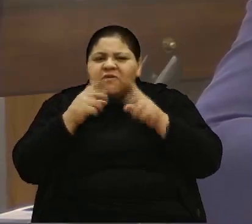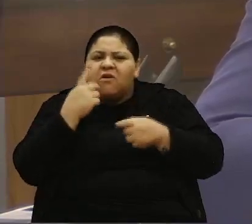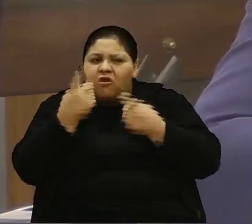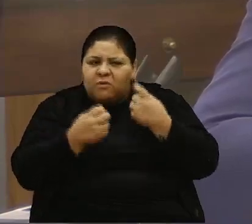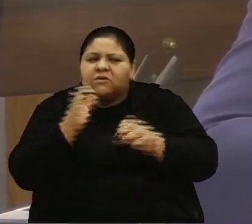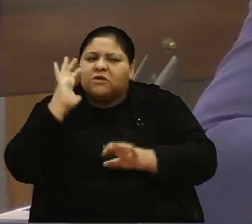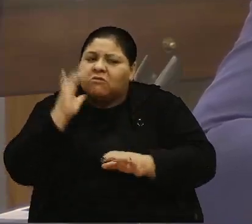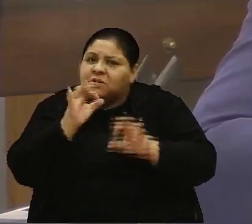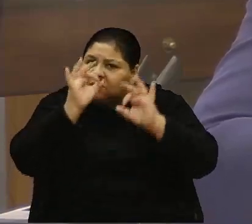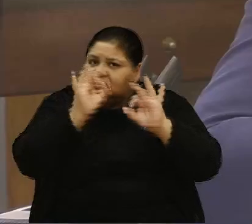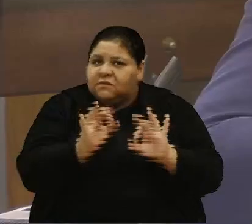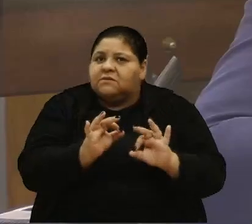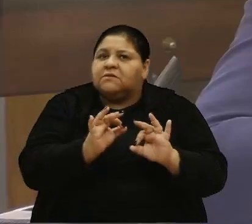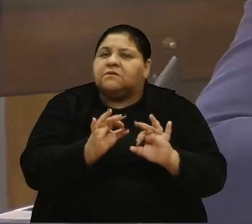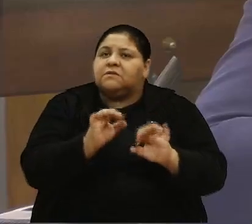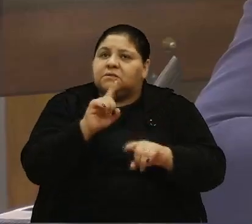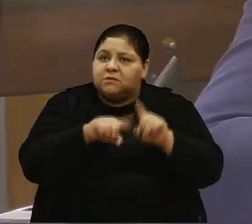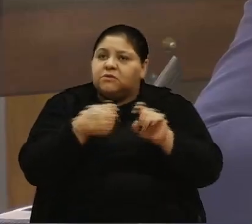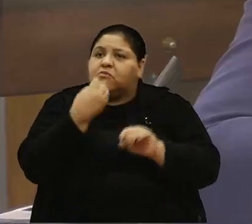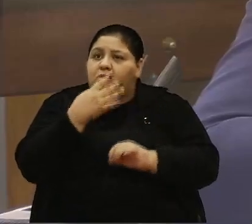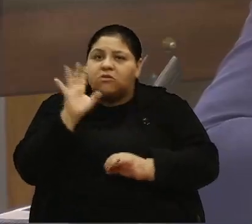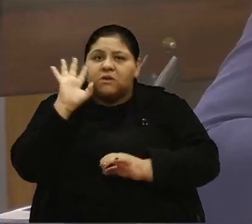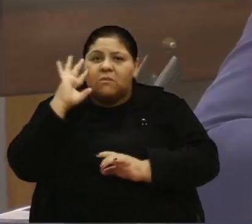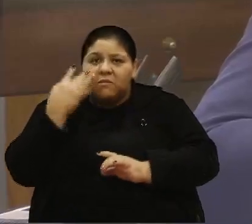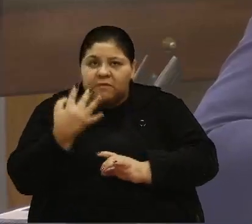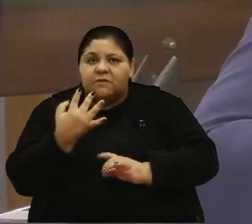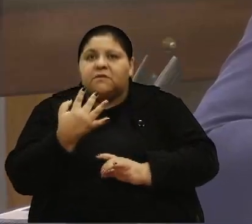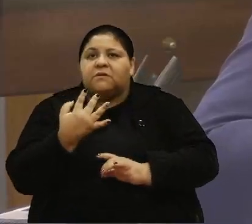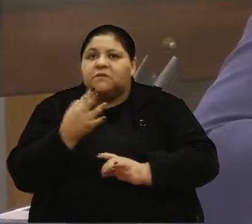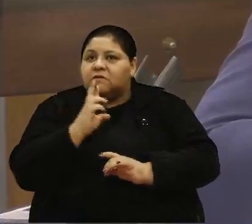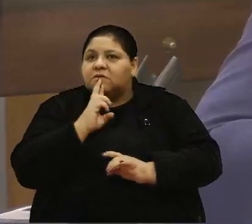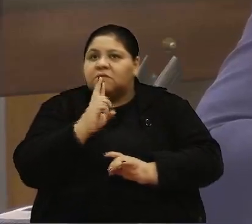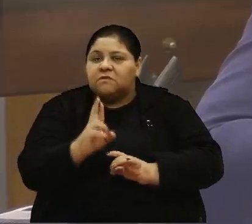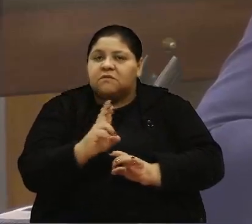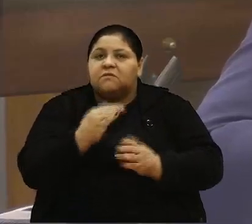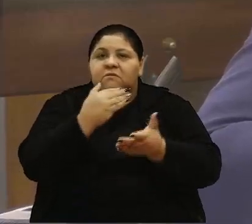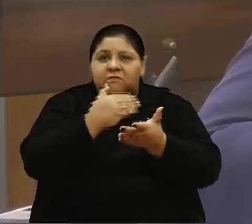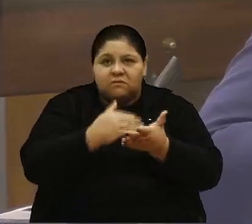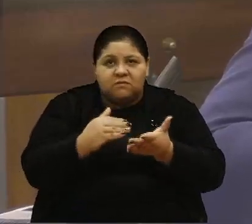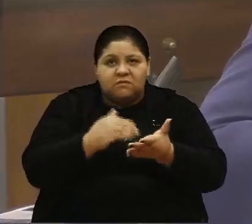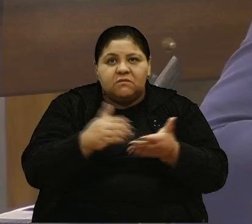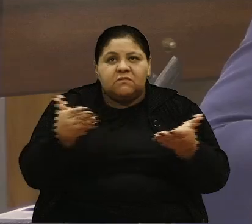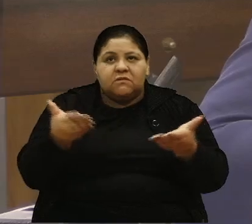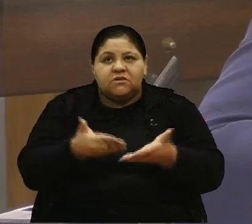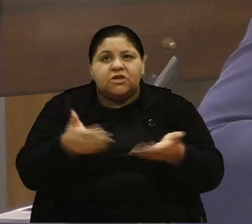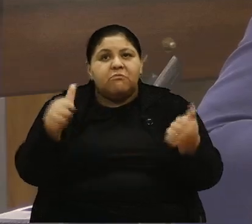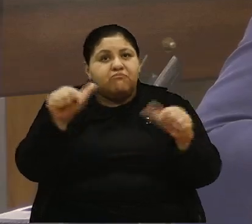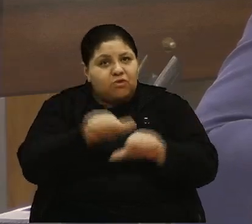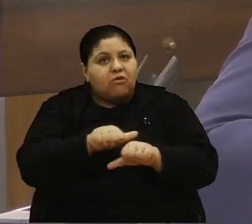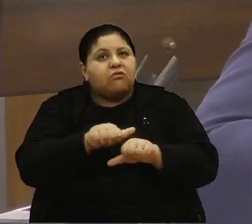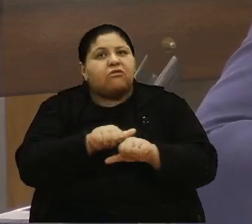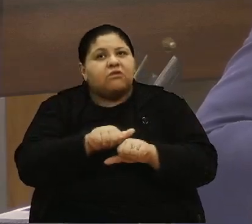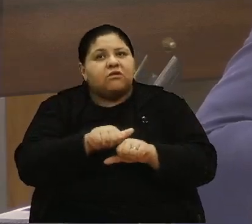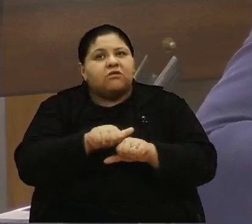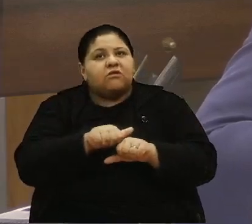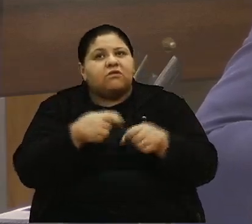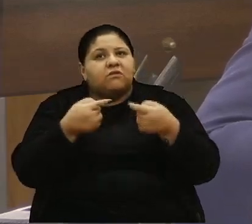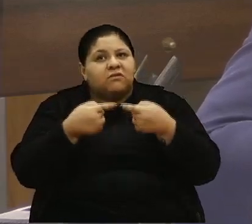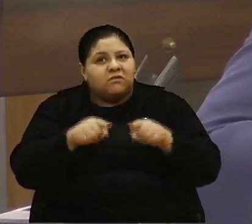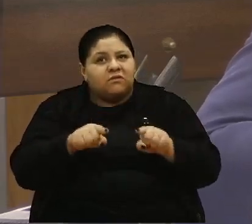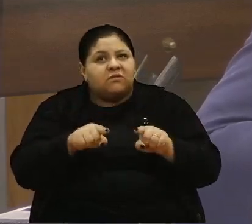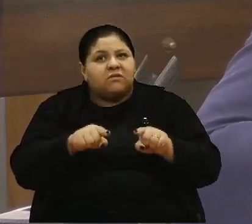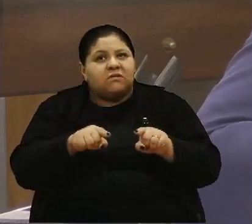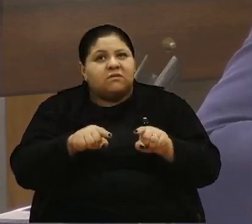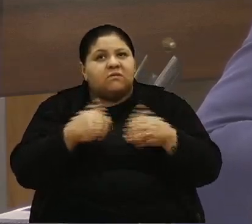estão acontecendo, são coisas boas estão acontecendo, a resposta dos secretários já foi pior, tá? Te digo assim, mas os